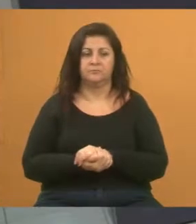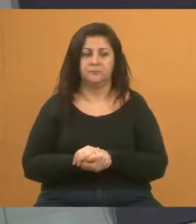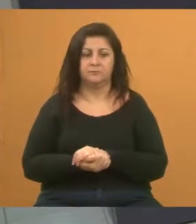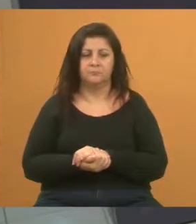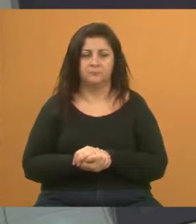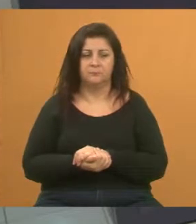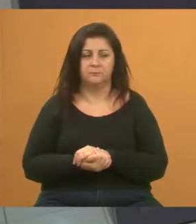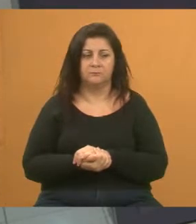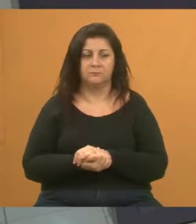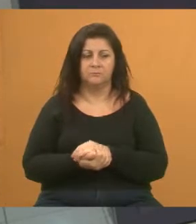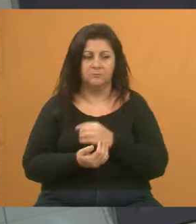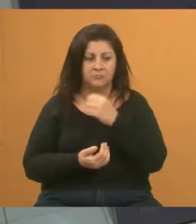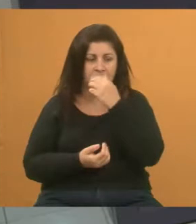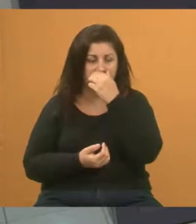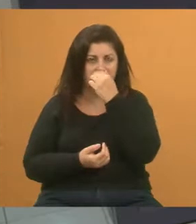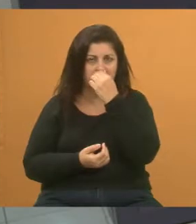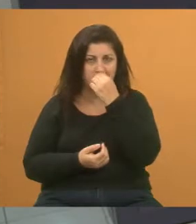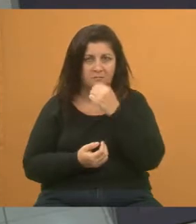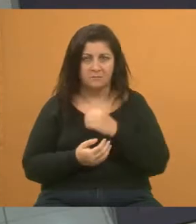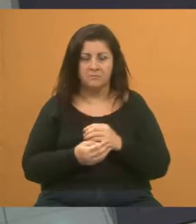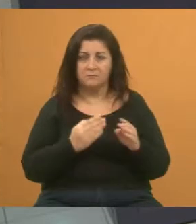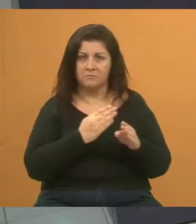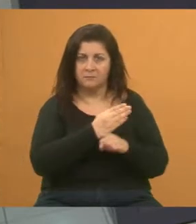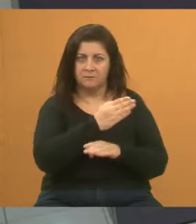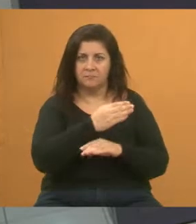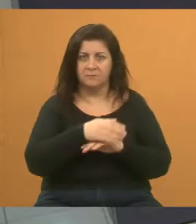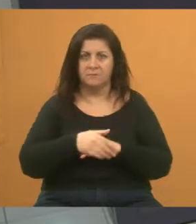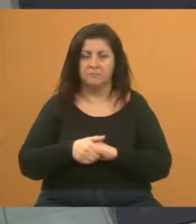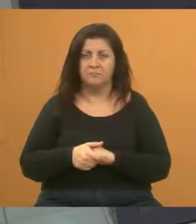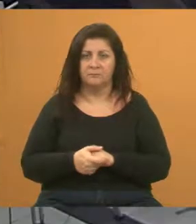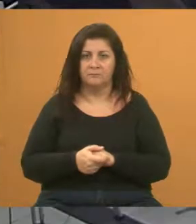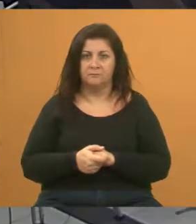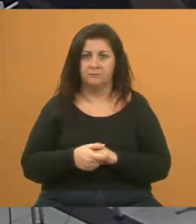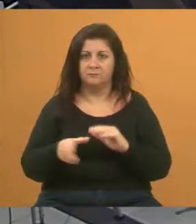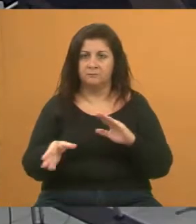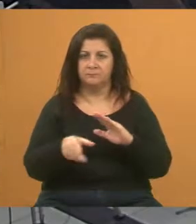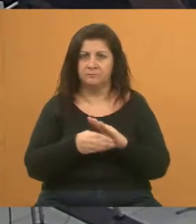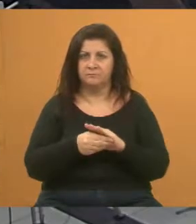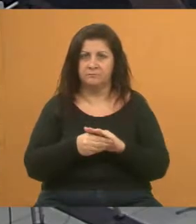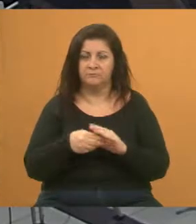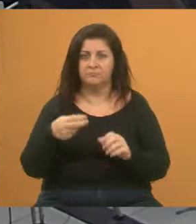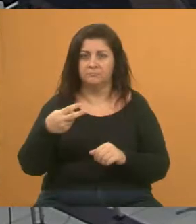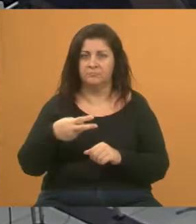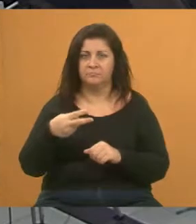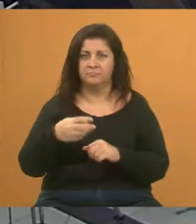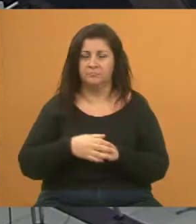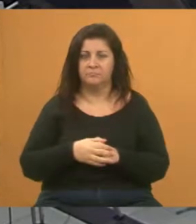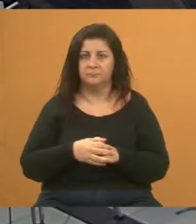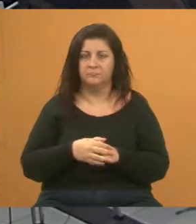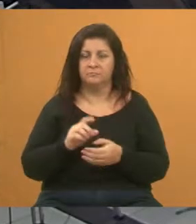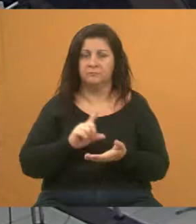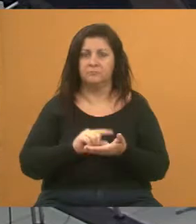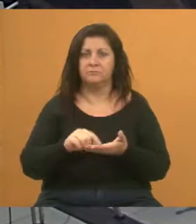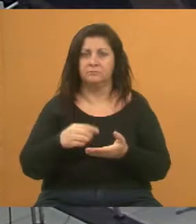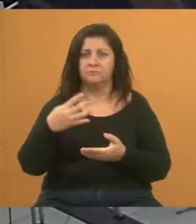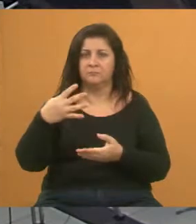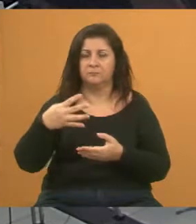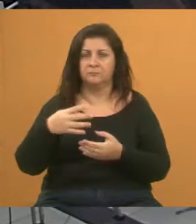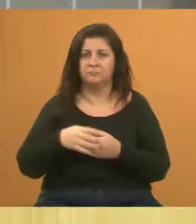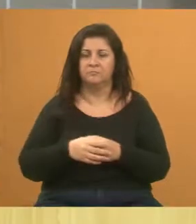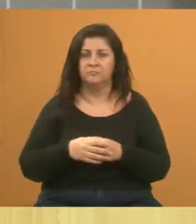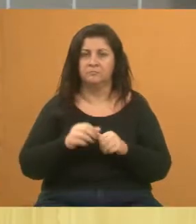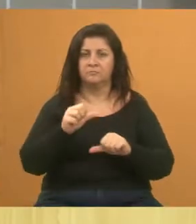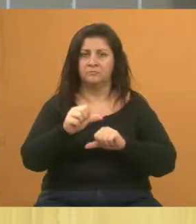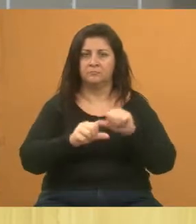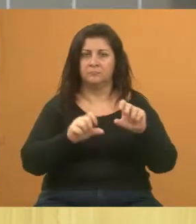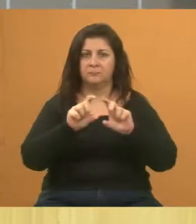braço. Emenda 01 aprovada. Emenda número 02. O artigo 4º do projeto de lei em epígrafe passa a